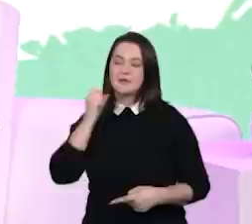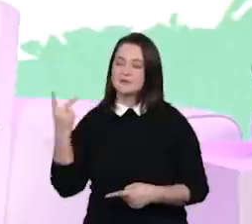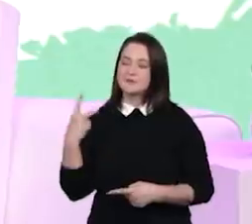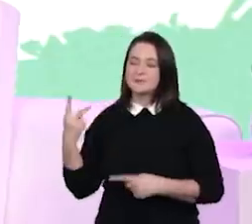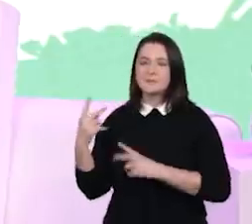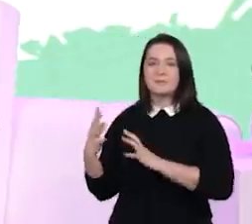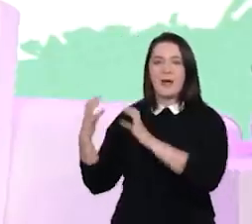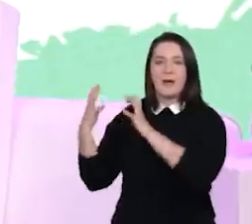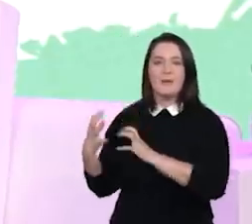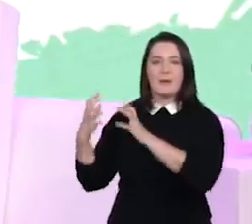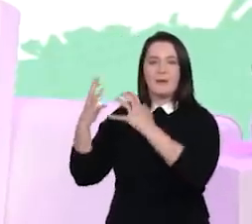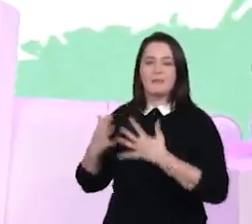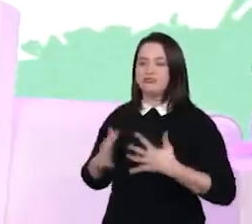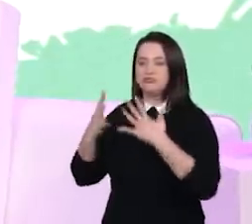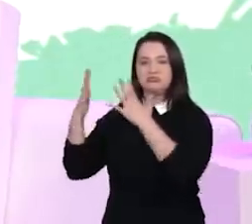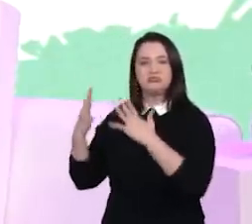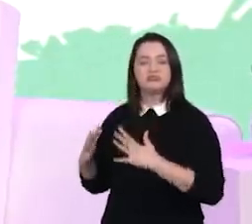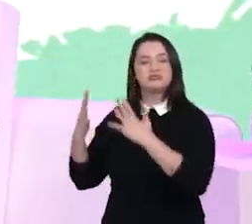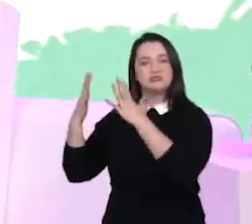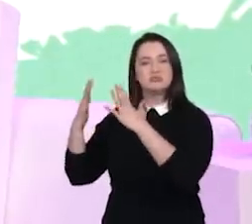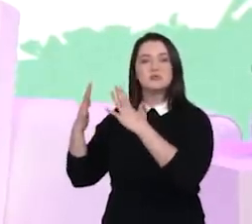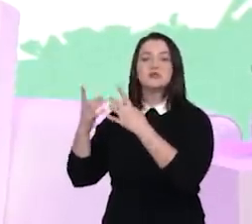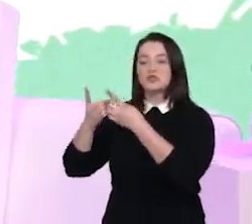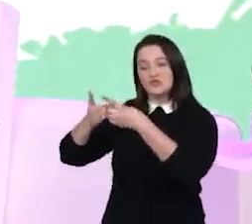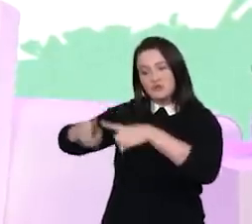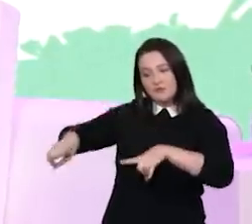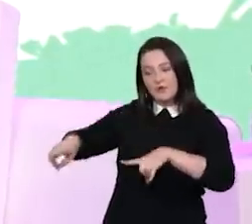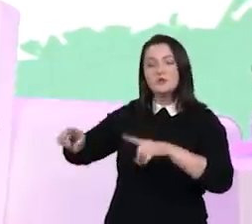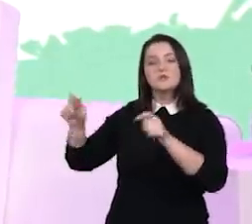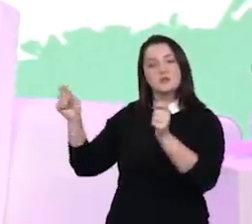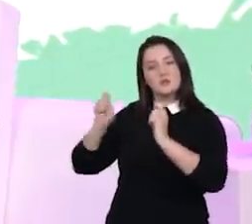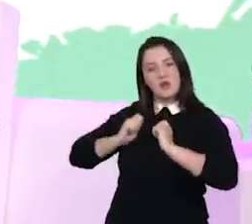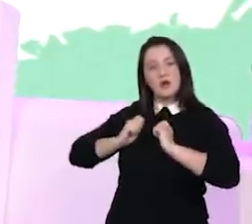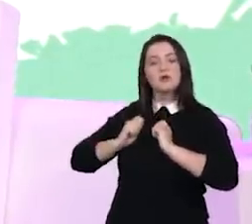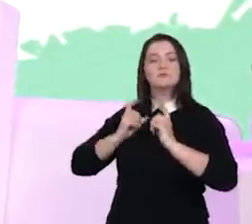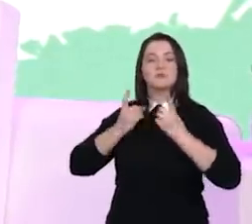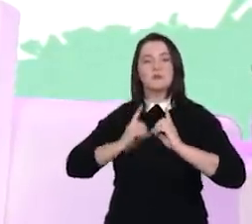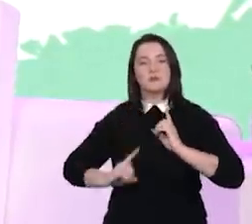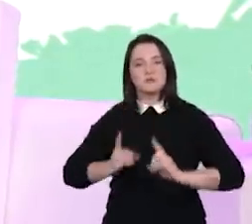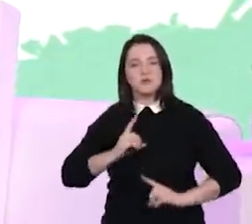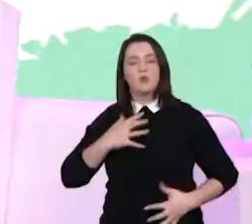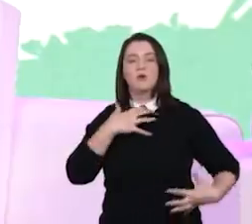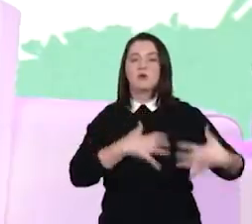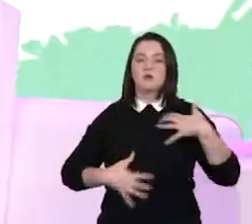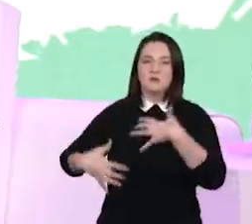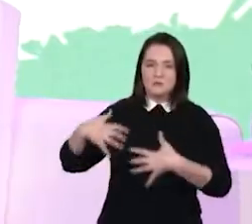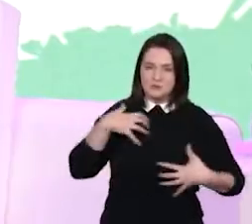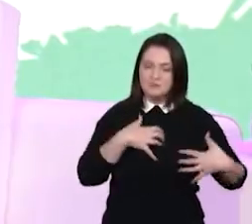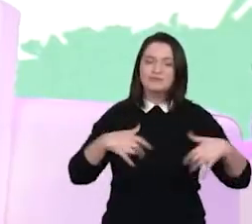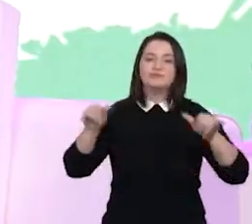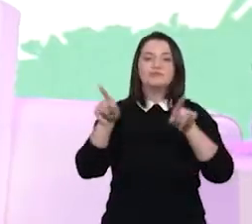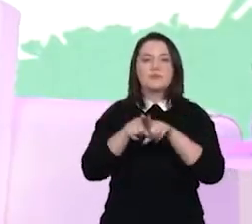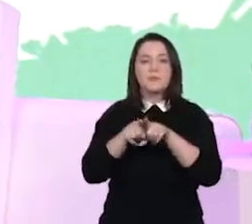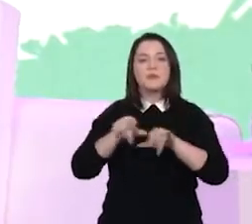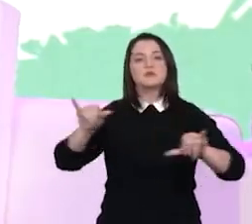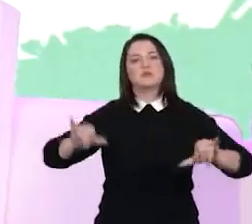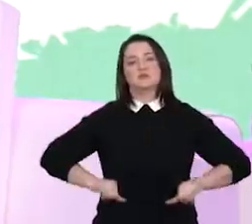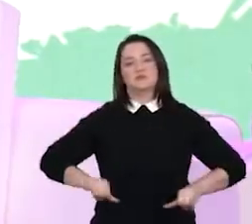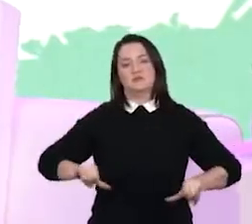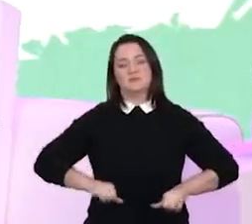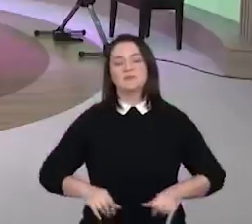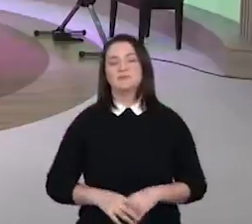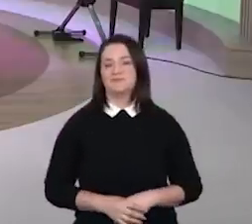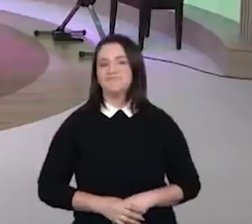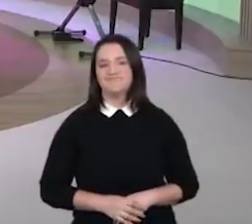e também o divórcio pode gerar depressão, angústia e sofrimento em cada um dos